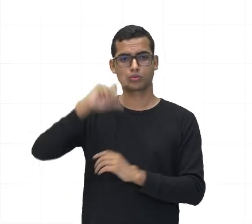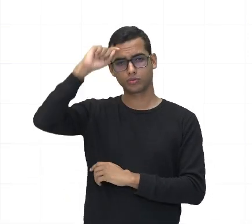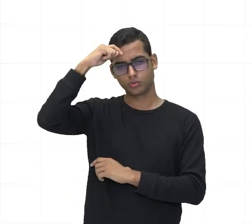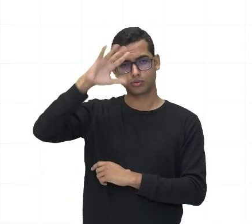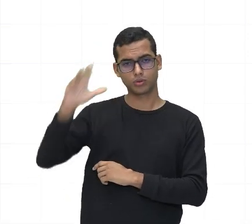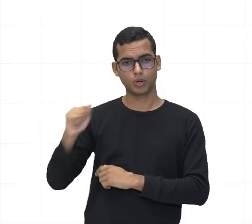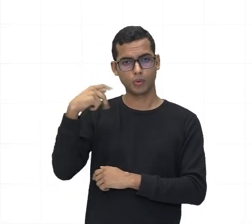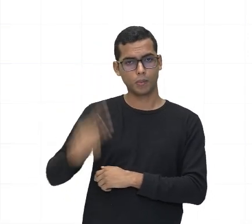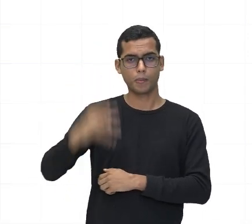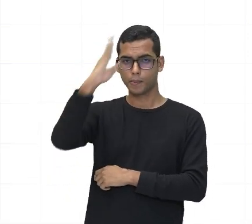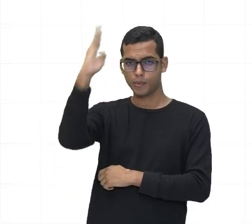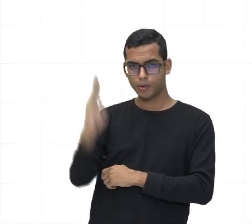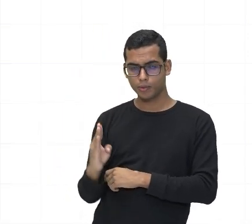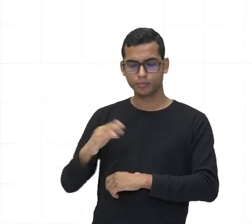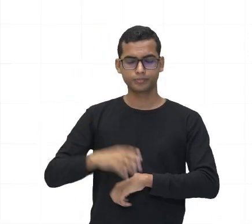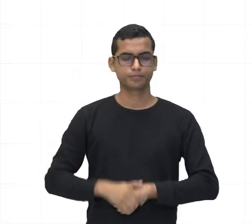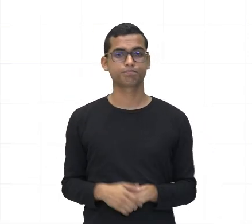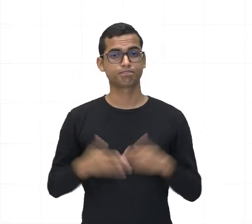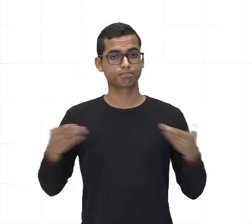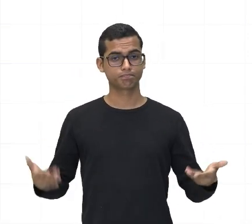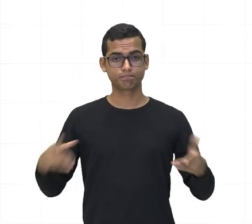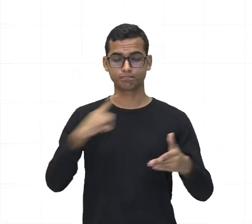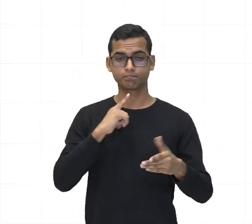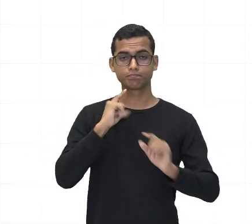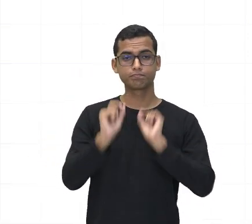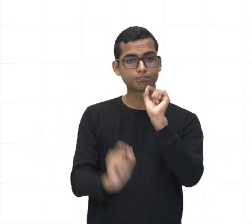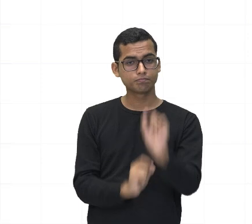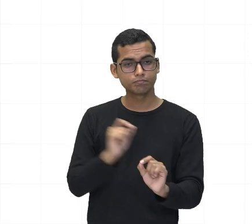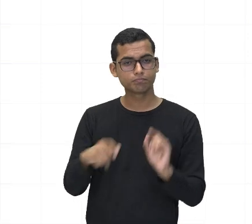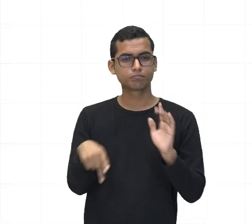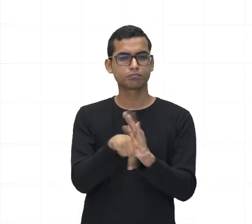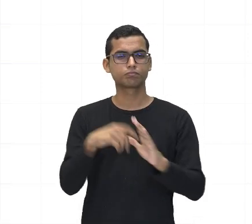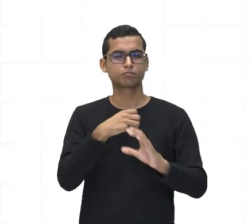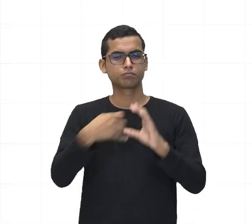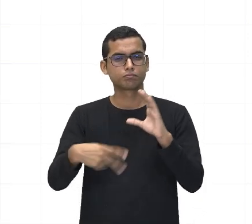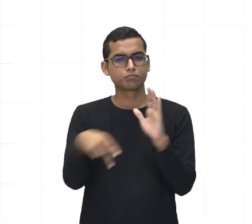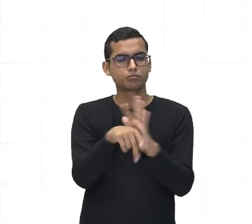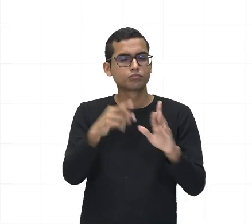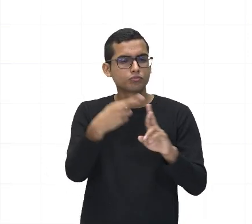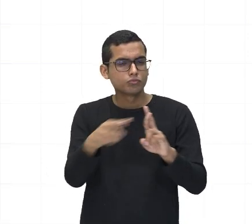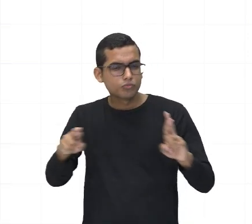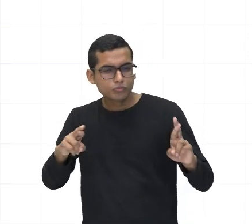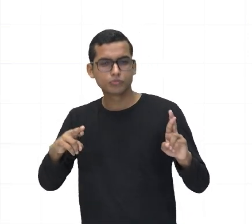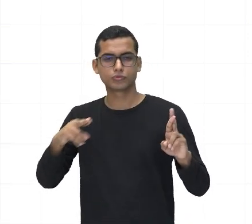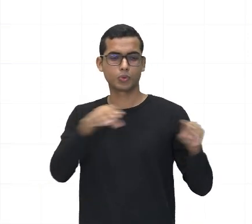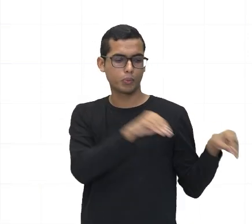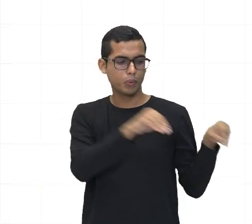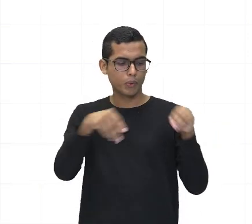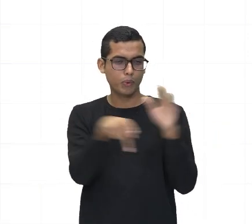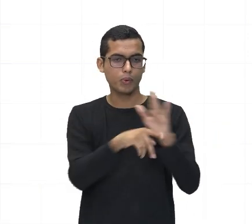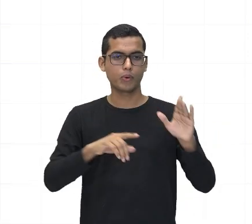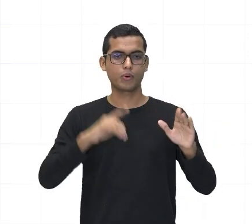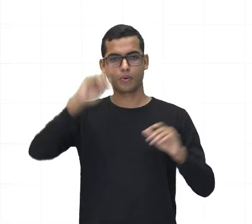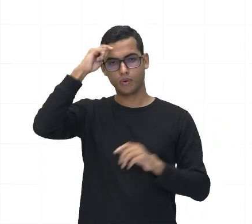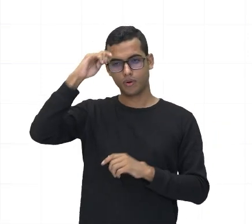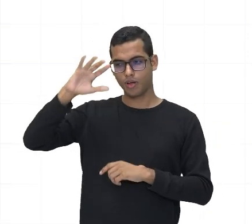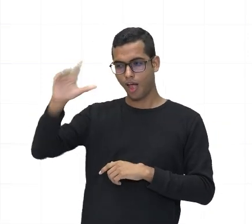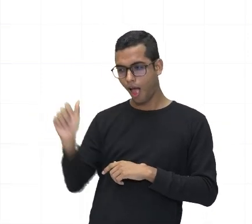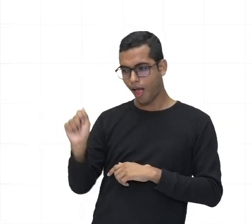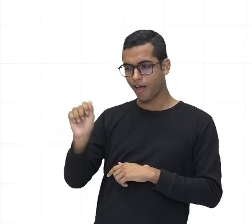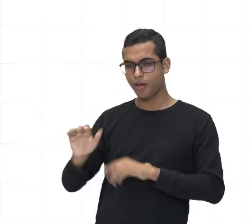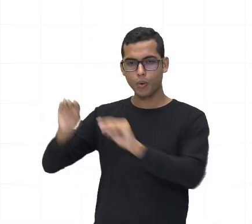afro-brasileiras. São religiões que possuem elementos religiosos trazidos da África no período da